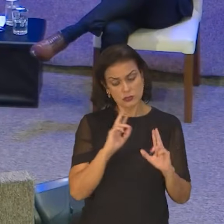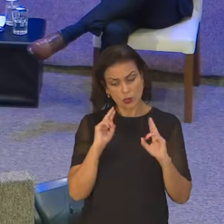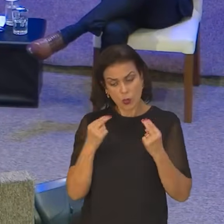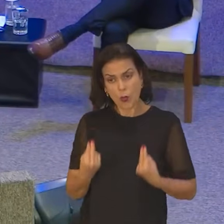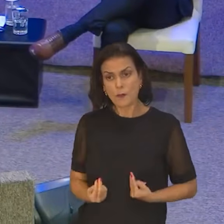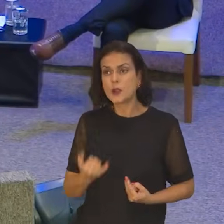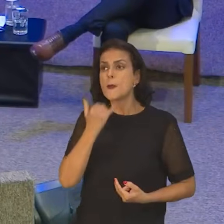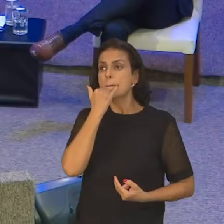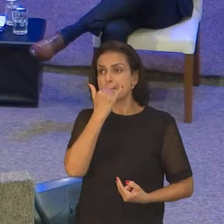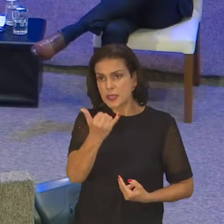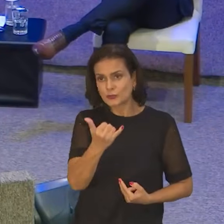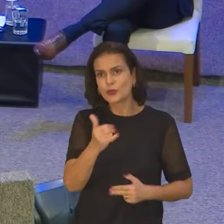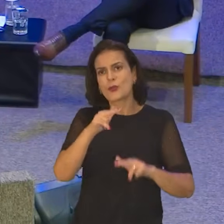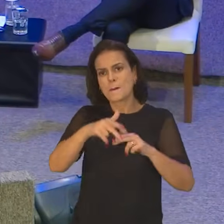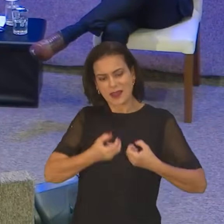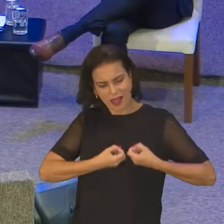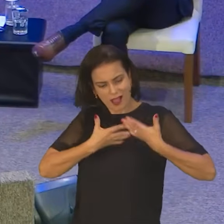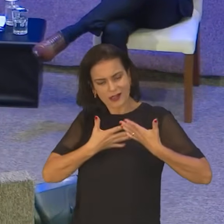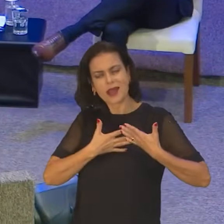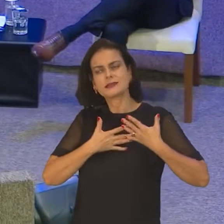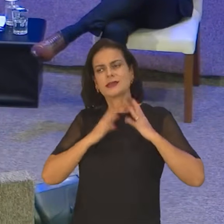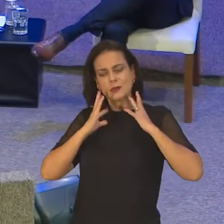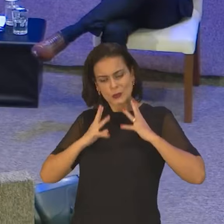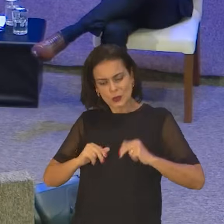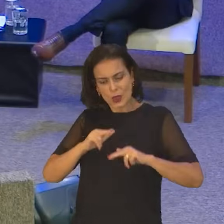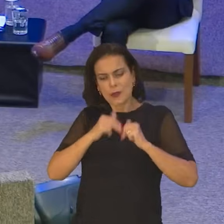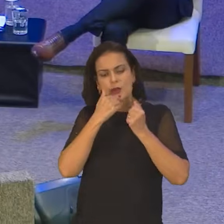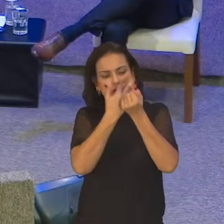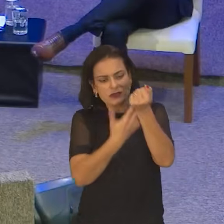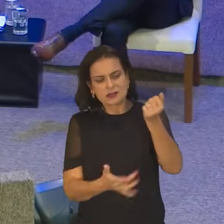perdoados sim, pela graça sim, lavados pelo sangue sim.